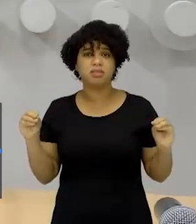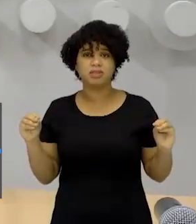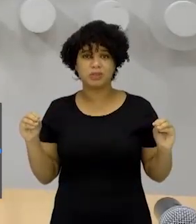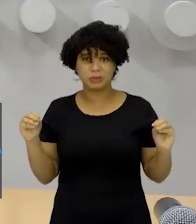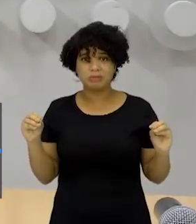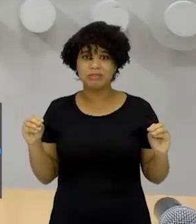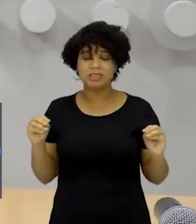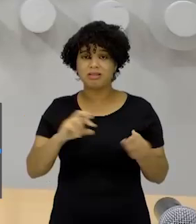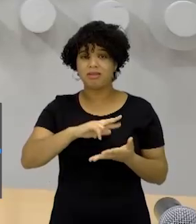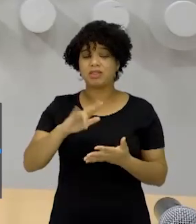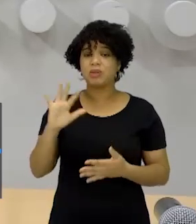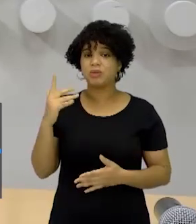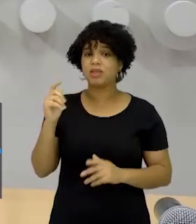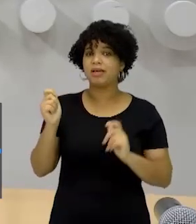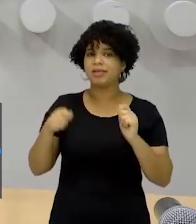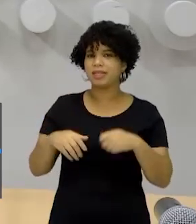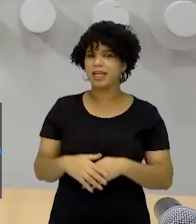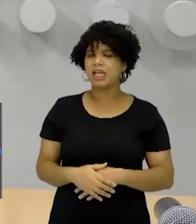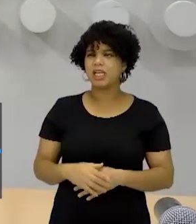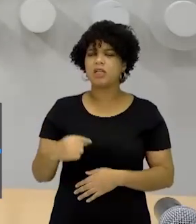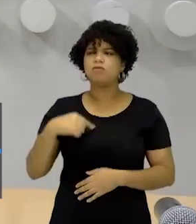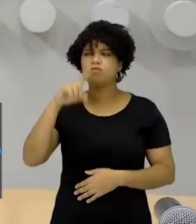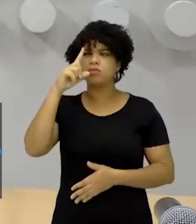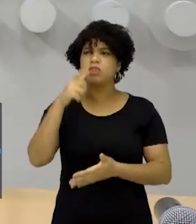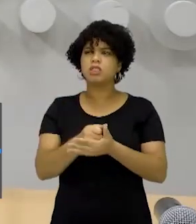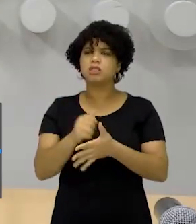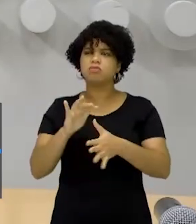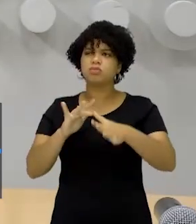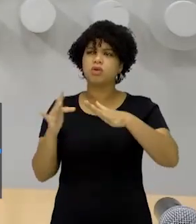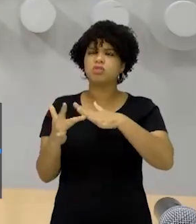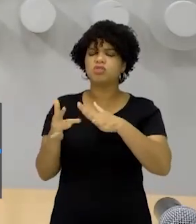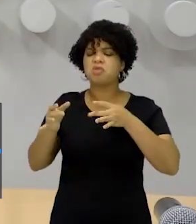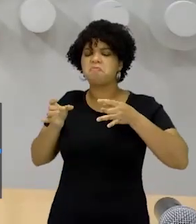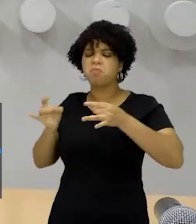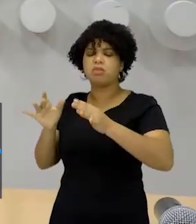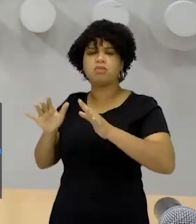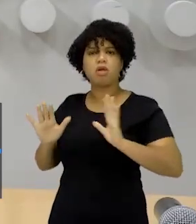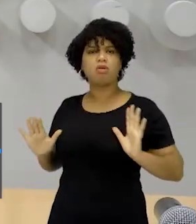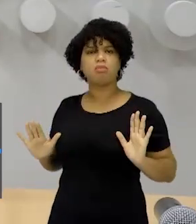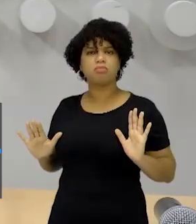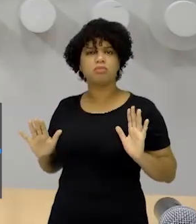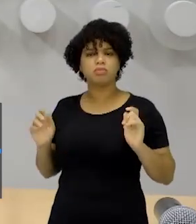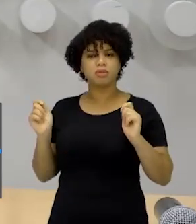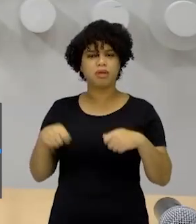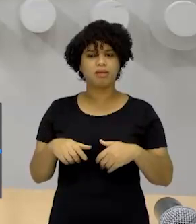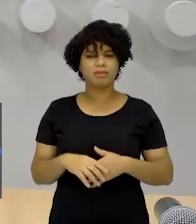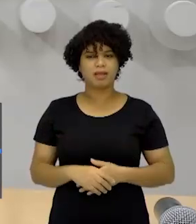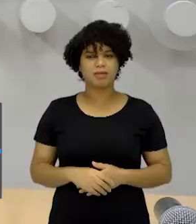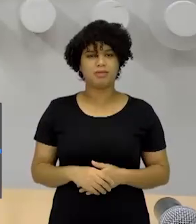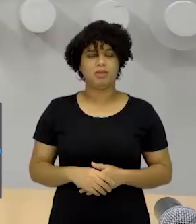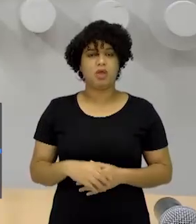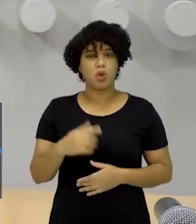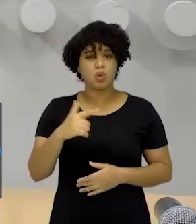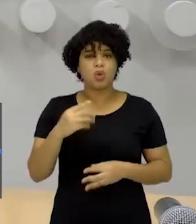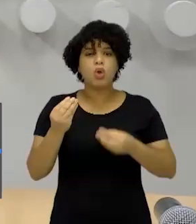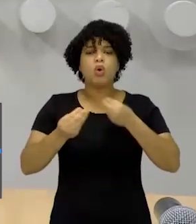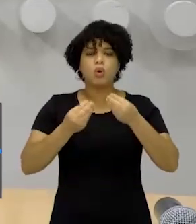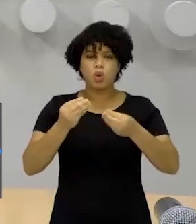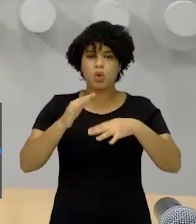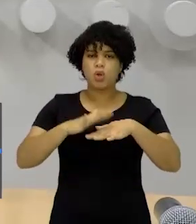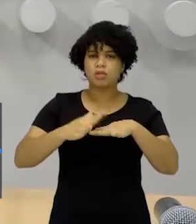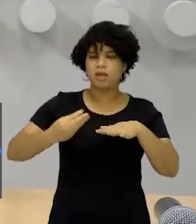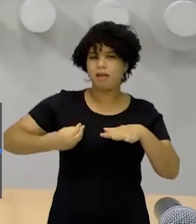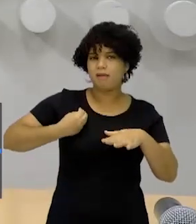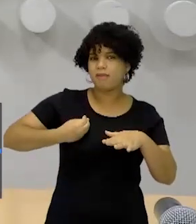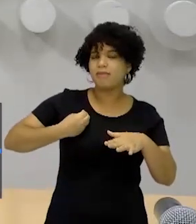Nesse caso, cometer o chamado suicídio digital pode ser uma boa saída para tentar ter uma vida